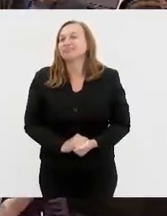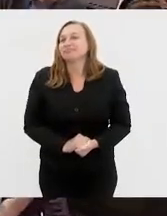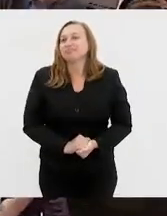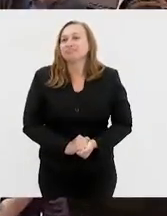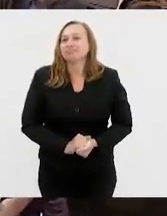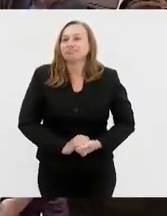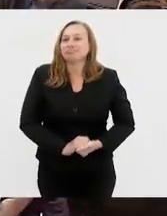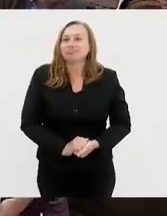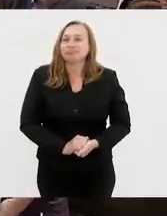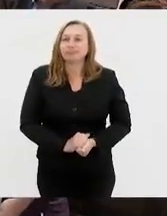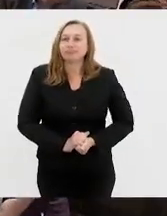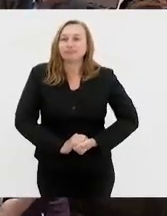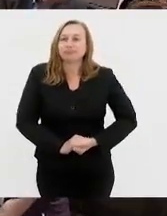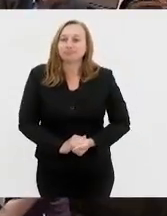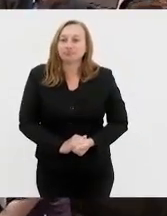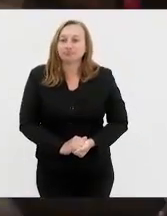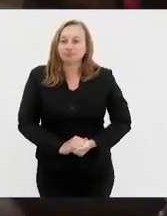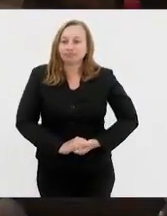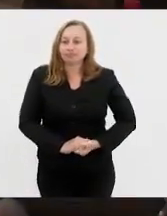Valeu, continua.